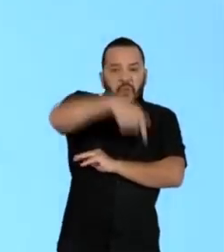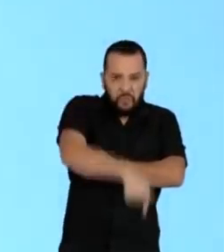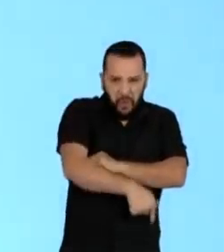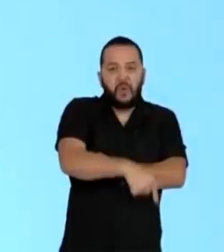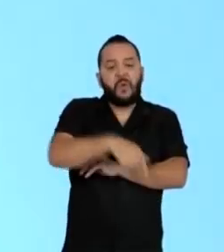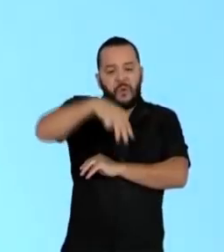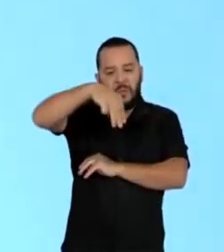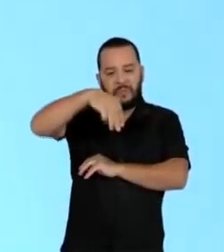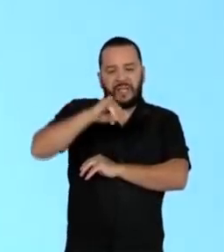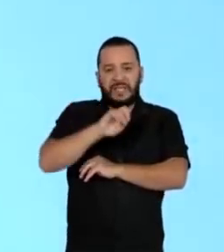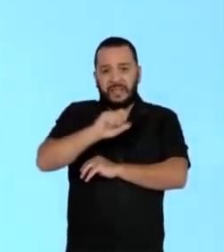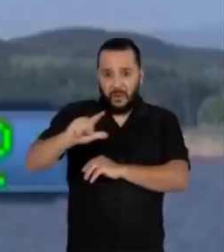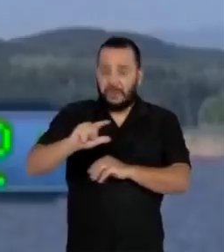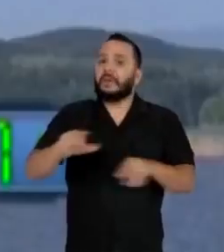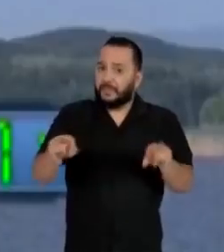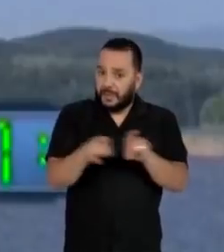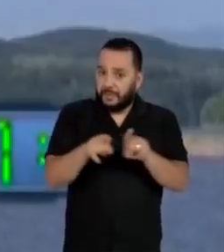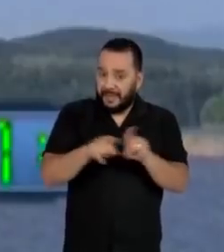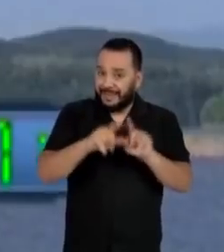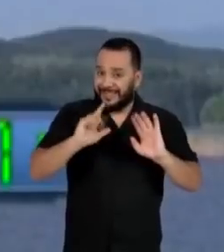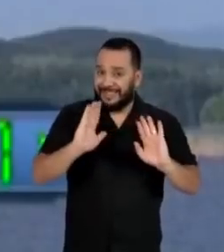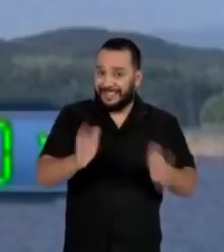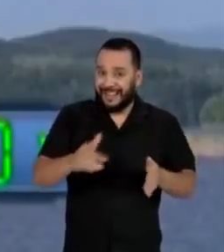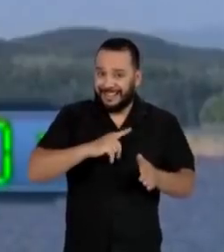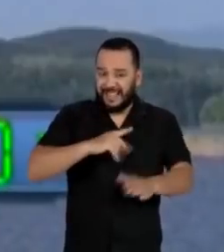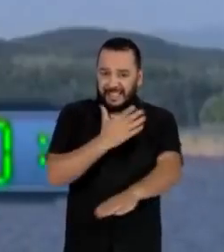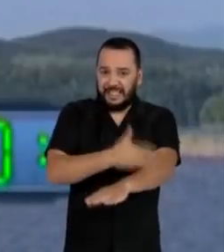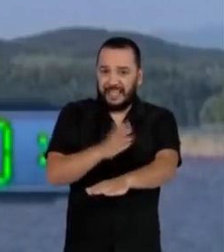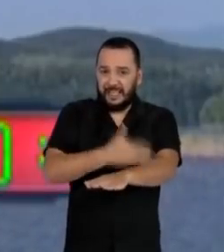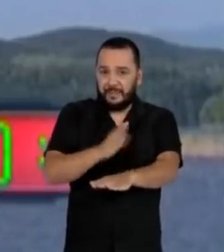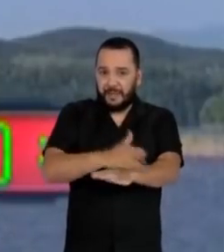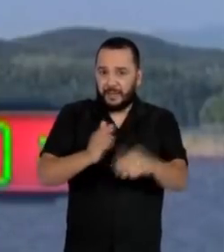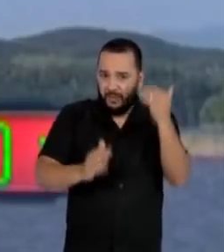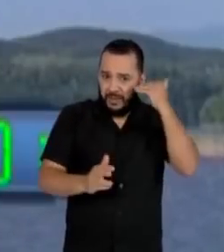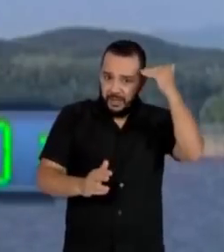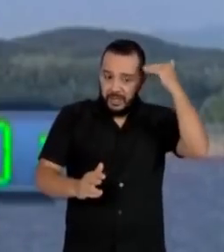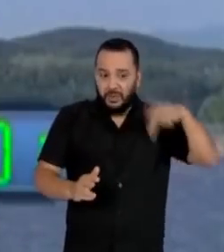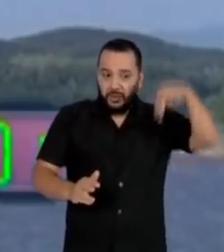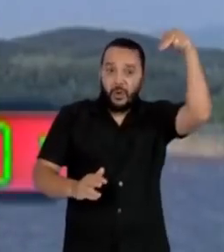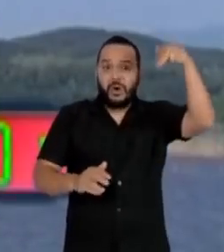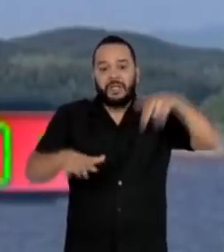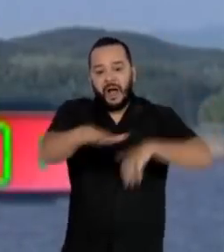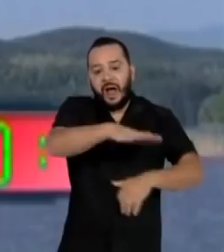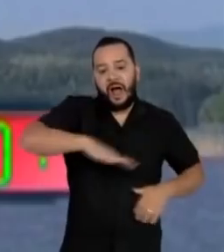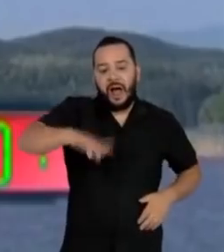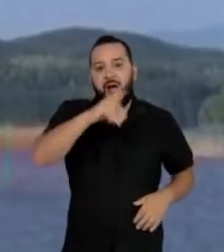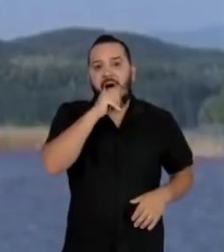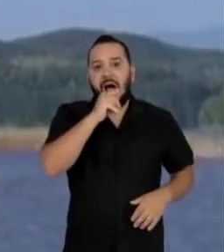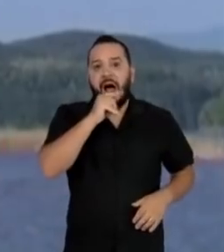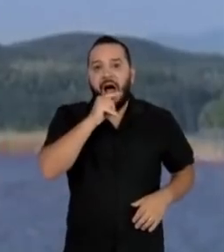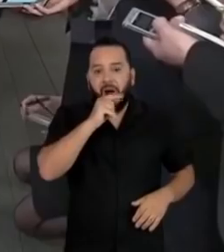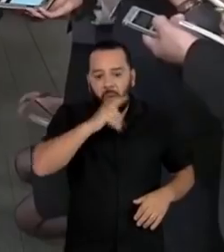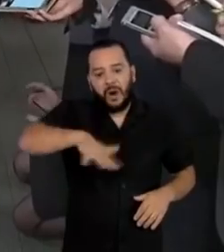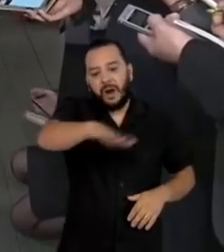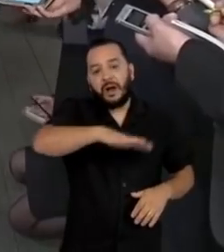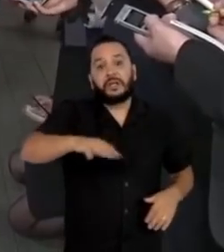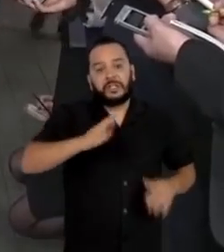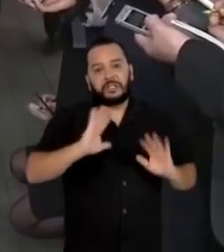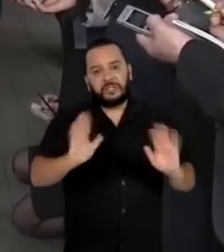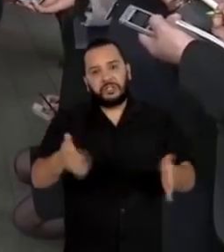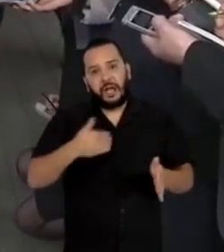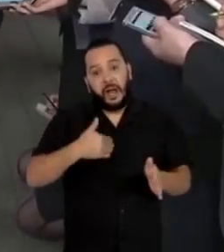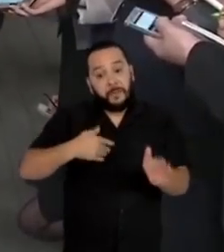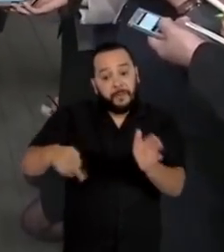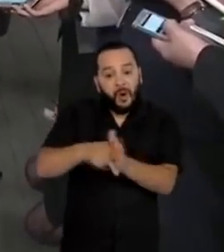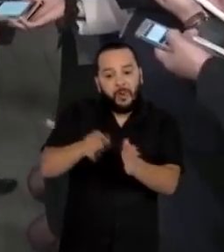a série de exercícios militares norte-coreanos realizados na área marítima disputada com a Coreia do Sul. O